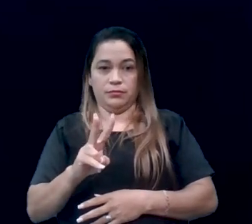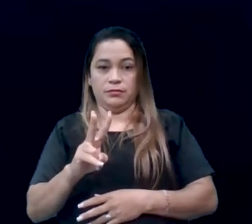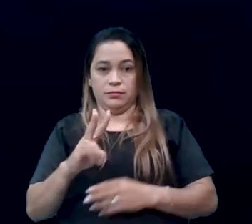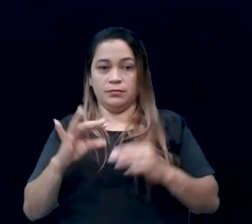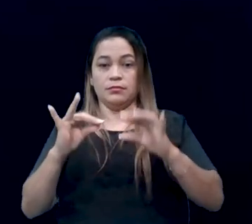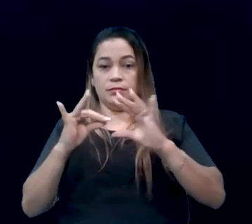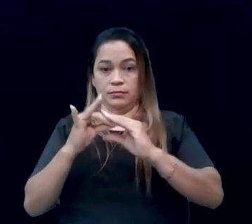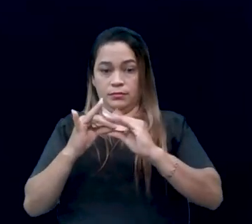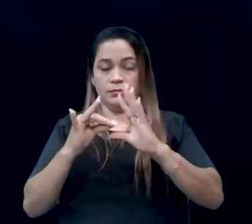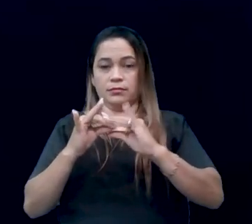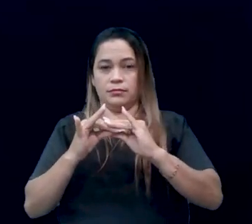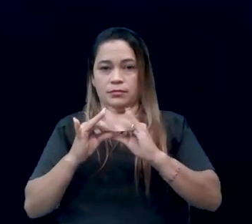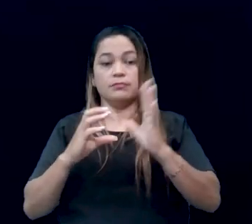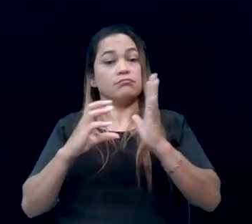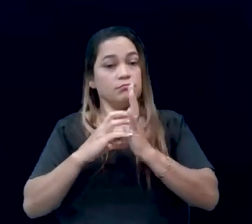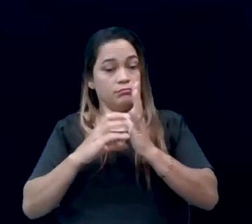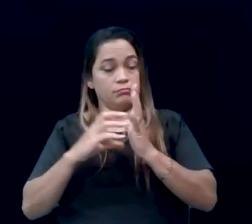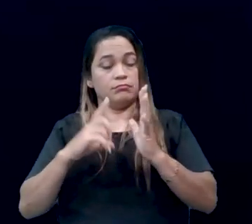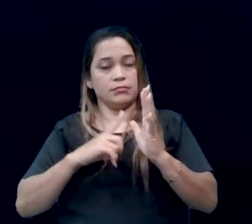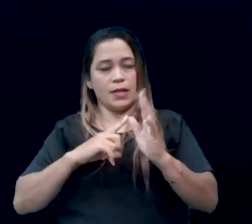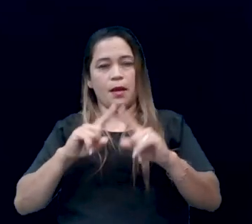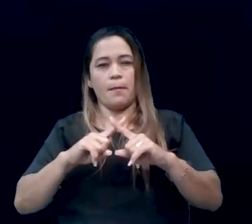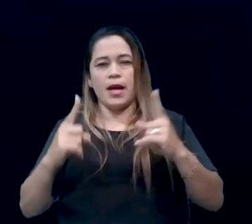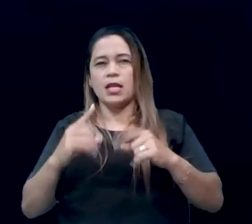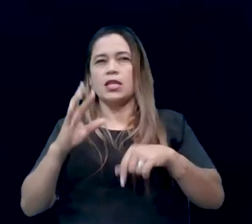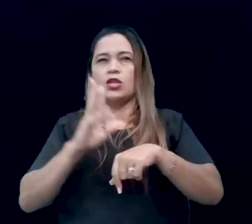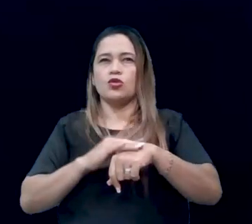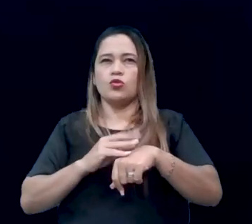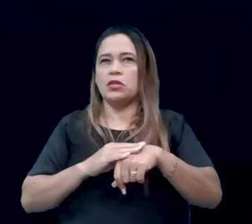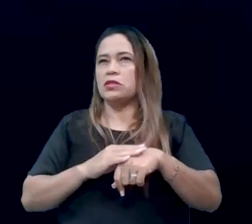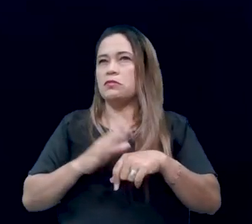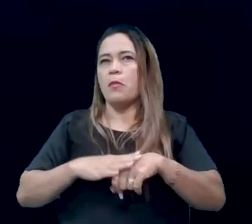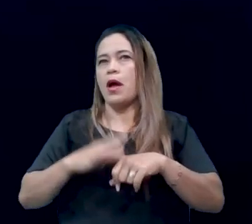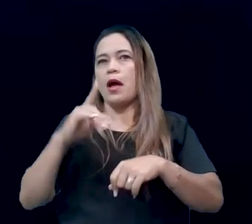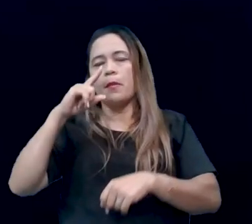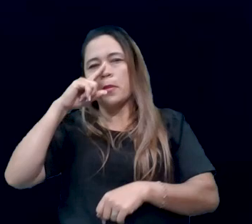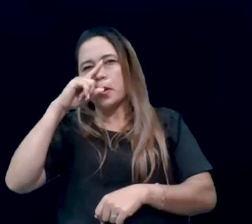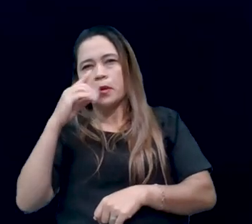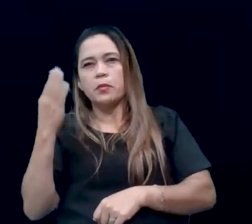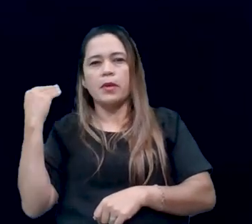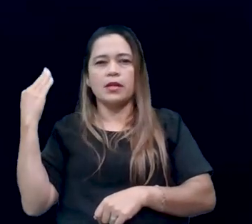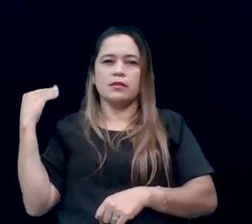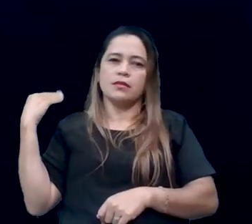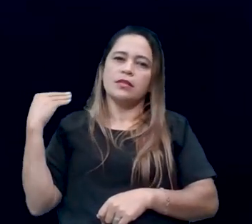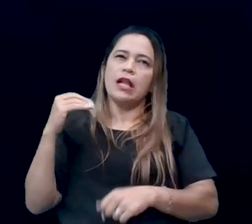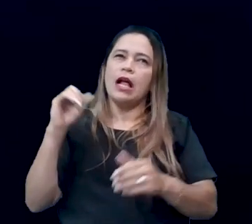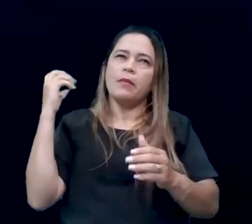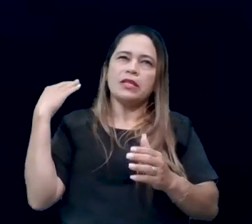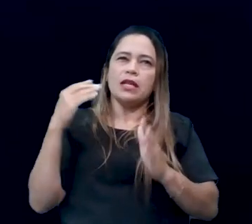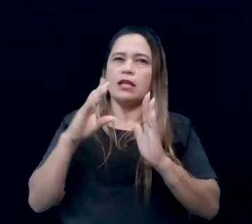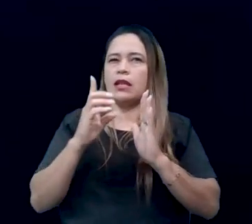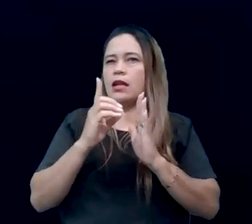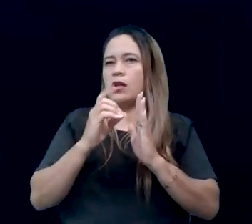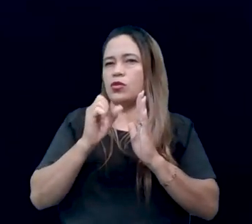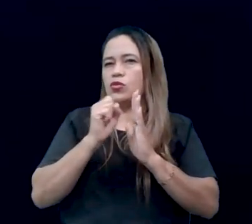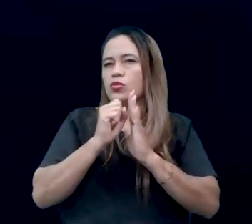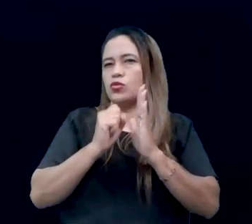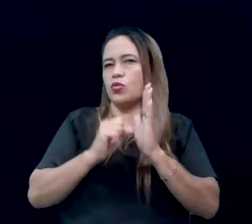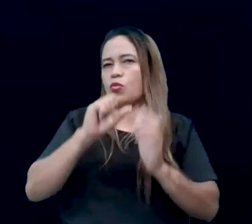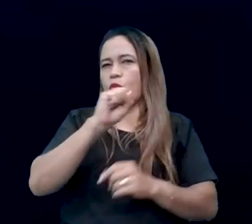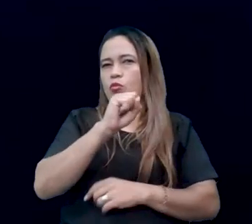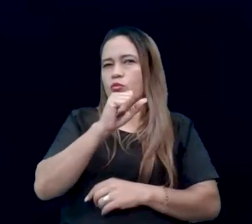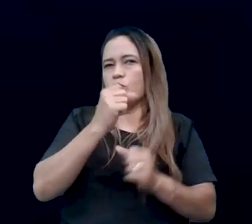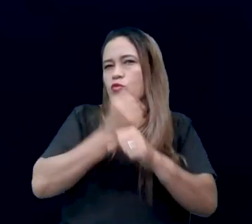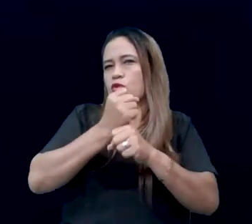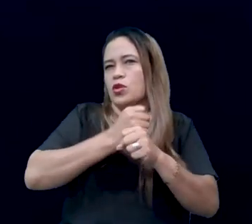continua causando a AIDS, mas a doença hoje não tem a mesma magnitude do que ela tinha, por exemplo, na década de 80. Quando uma pessoa na década